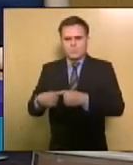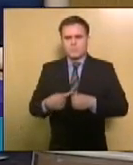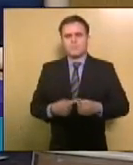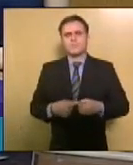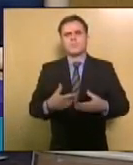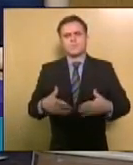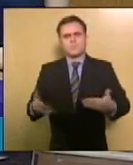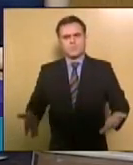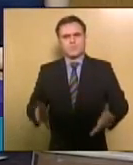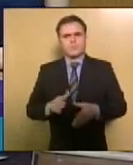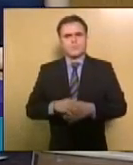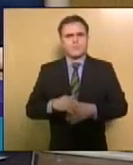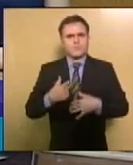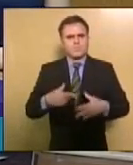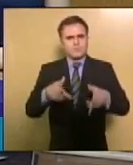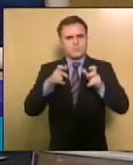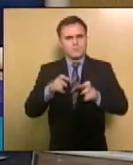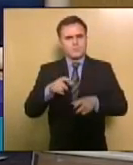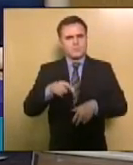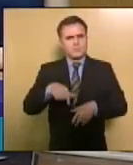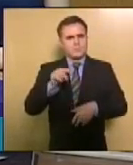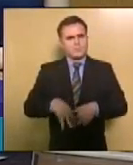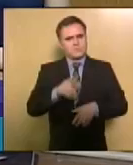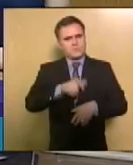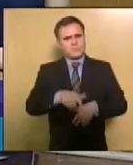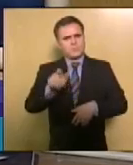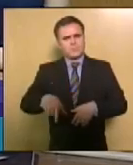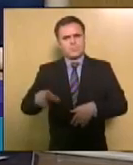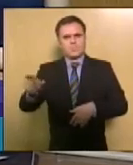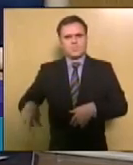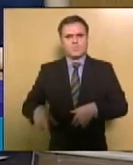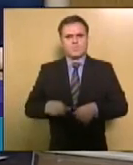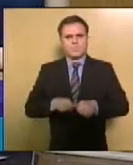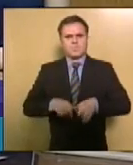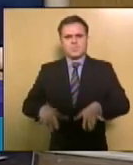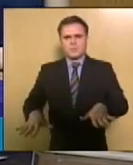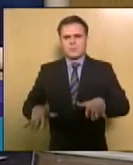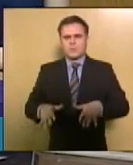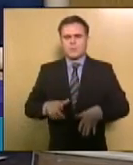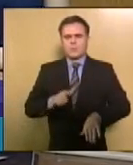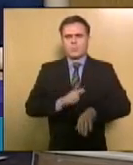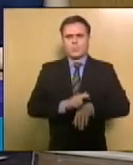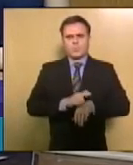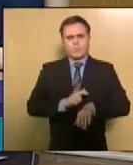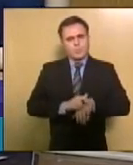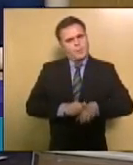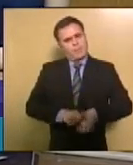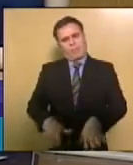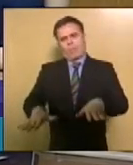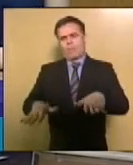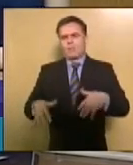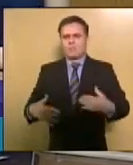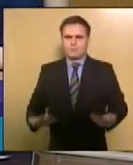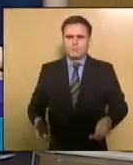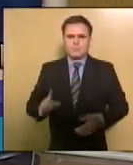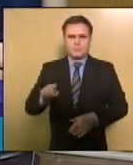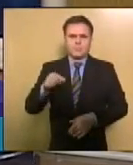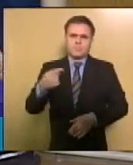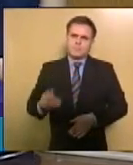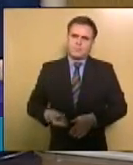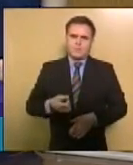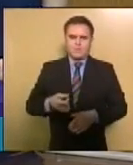ol personagem Central que nesse drama que é a proliferação das armas de e depois nós vamos falar de violência